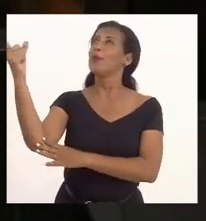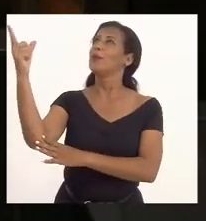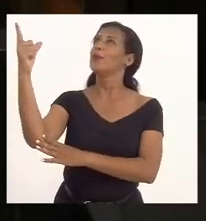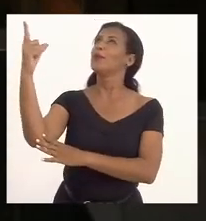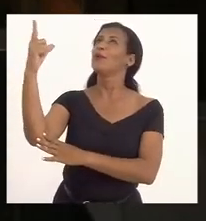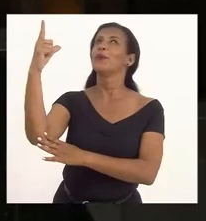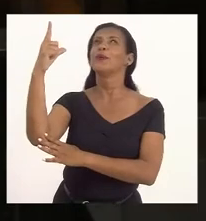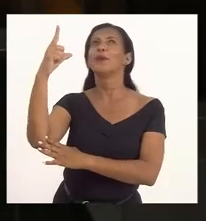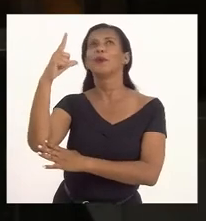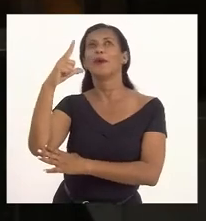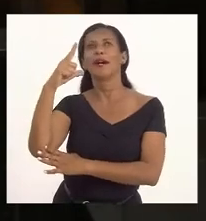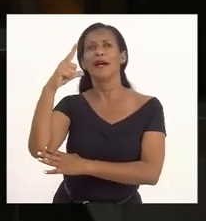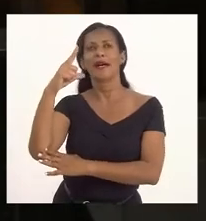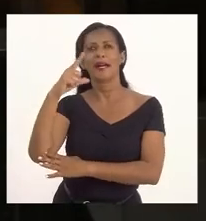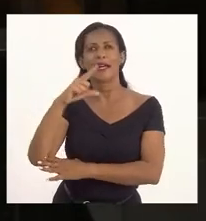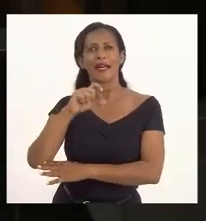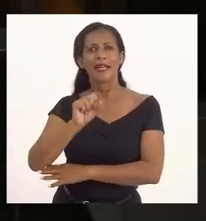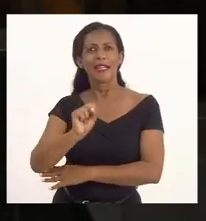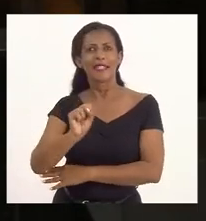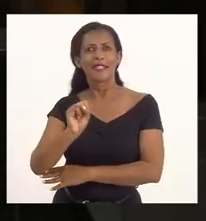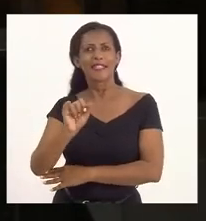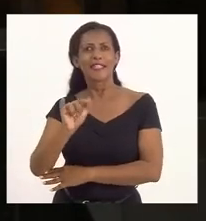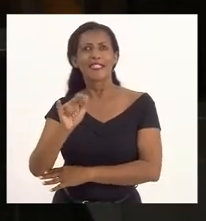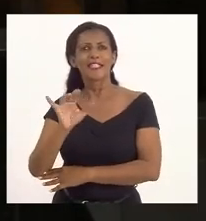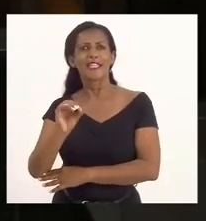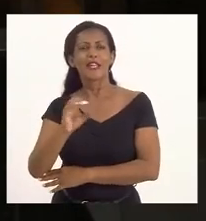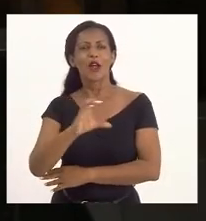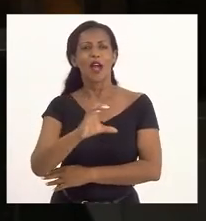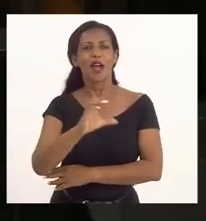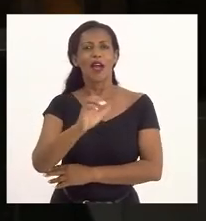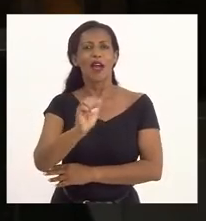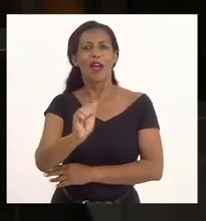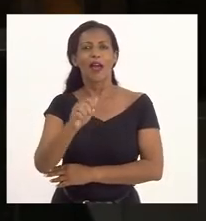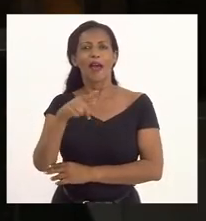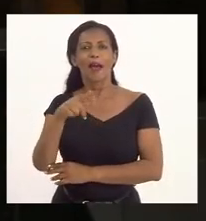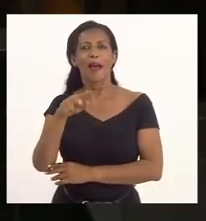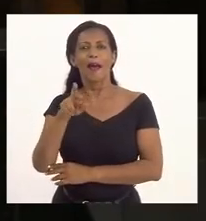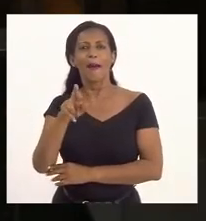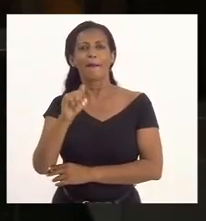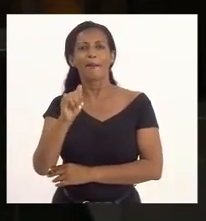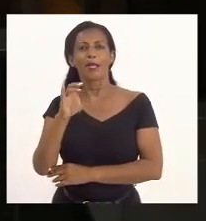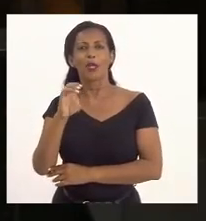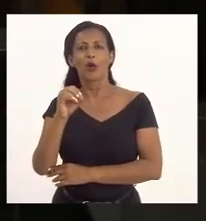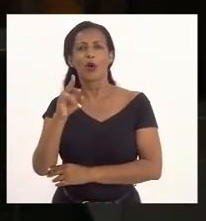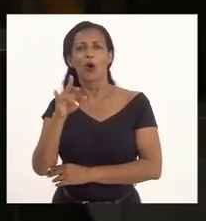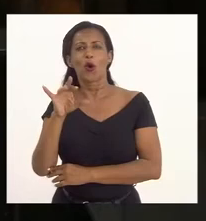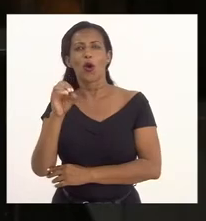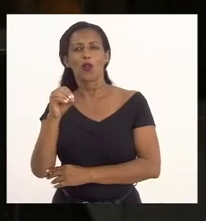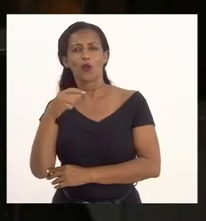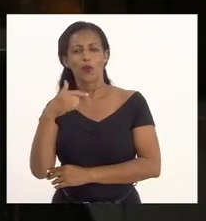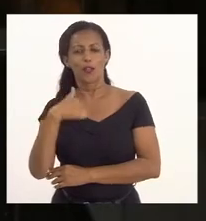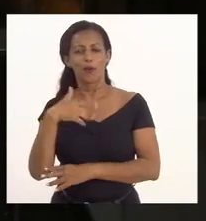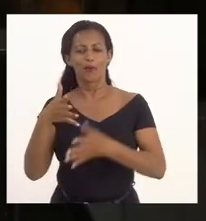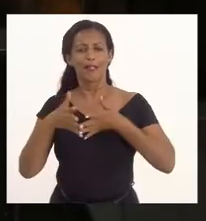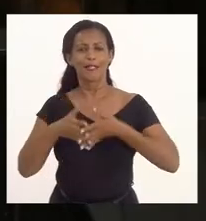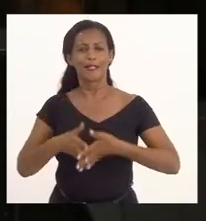signo de Capricórnio, que é o signo que eu nasci.